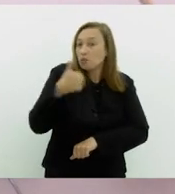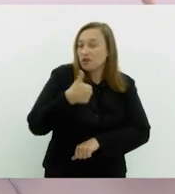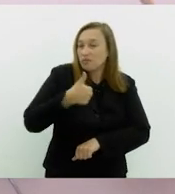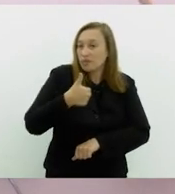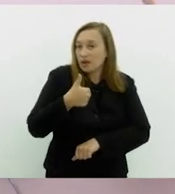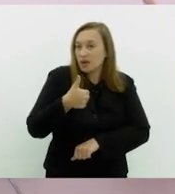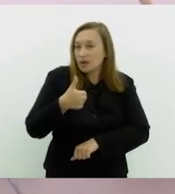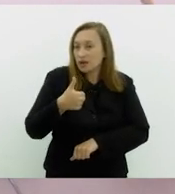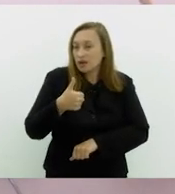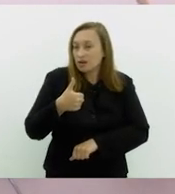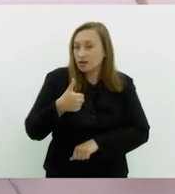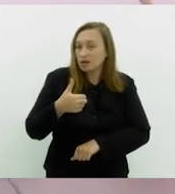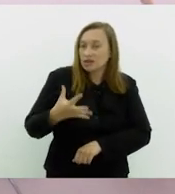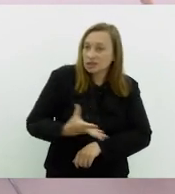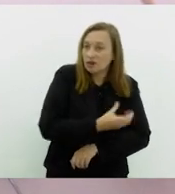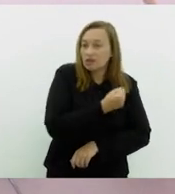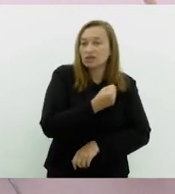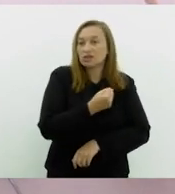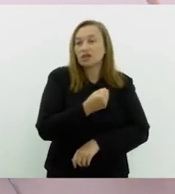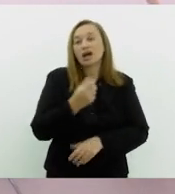resgate aconteceu, pasmem, em